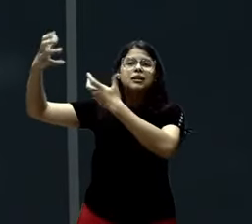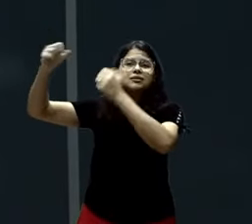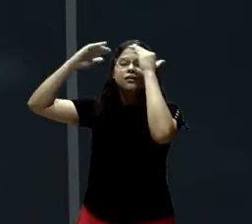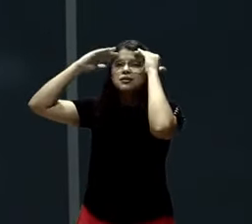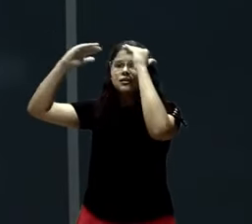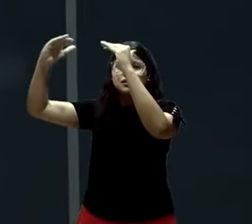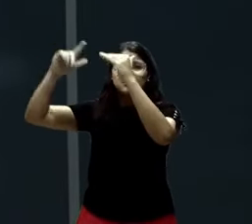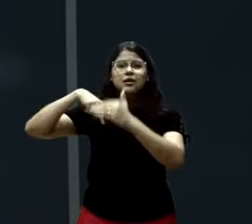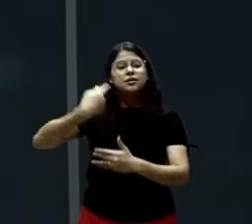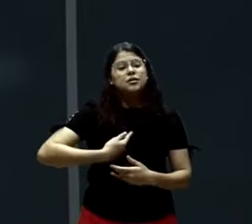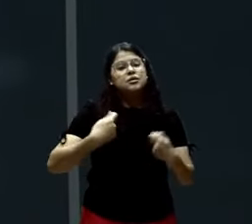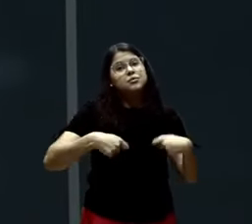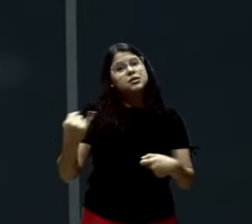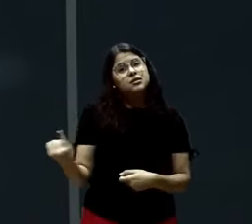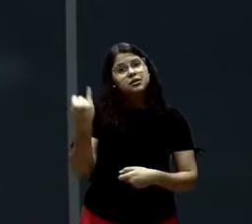com Jesus.